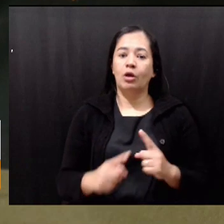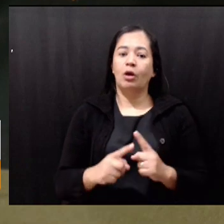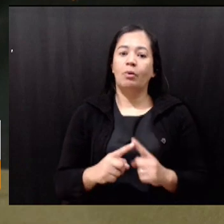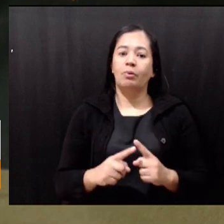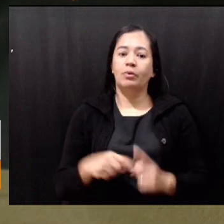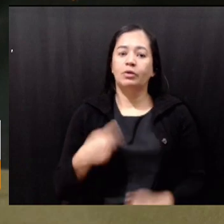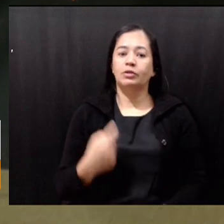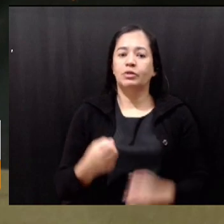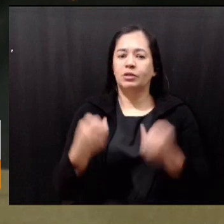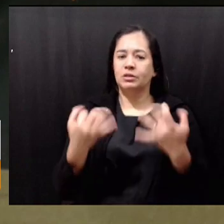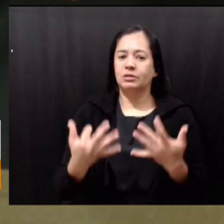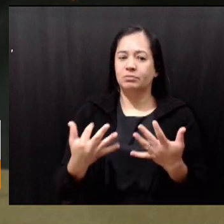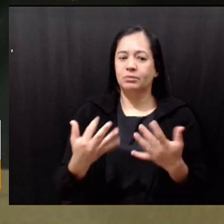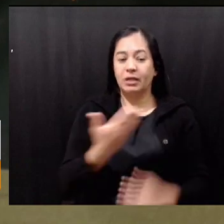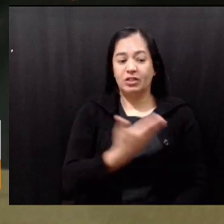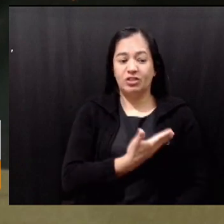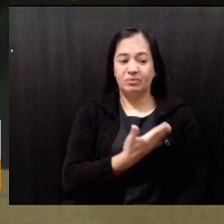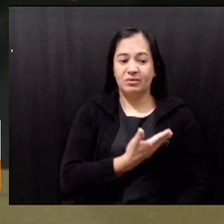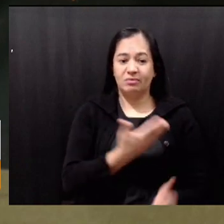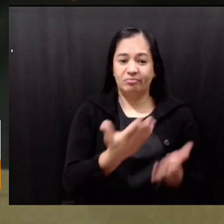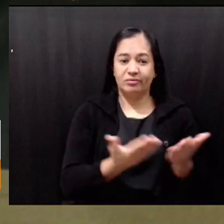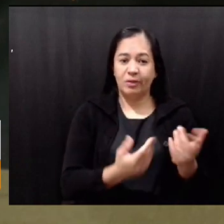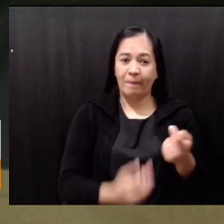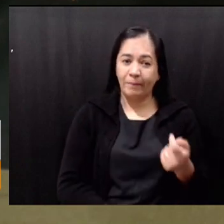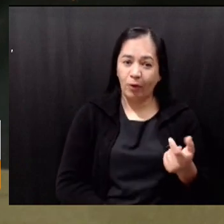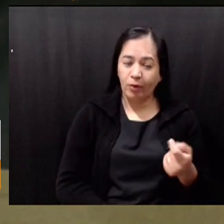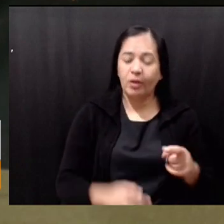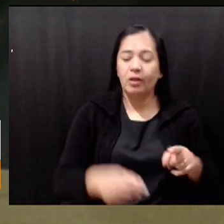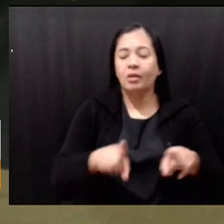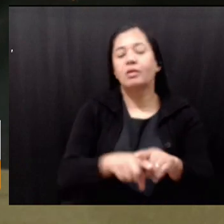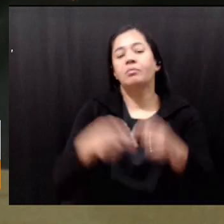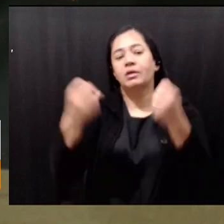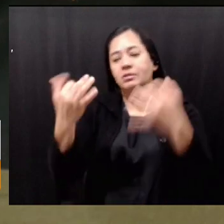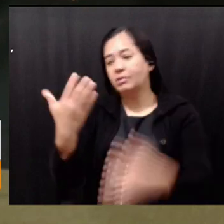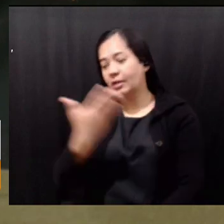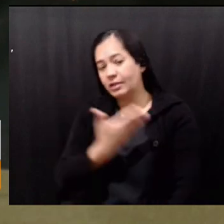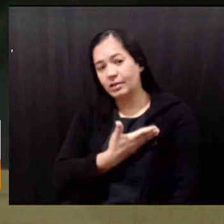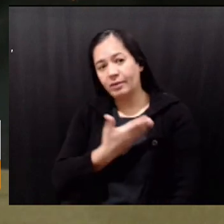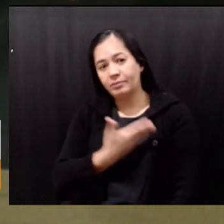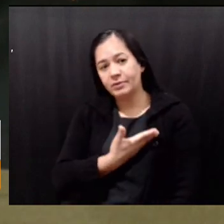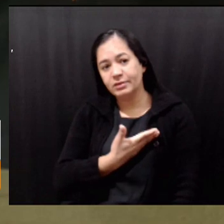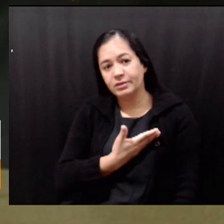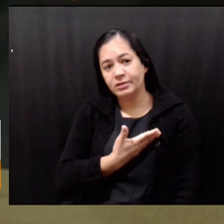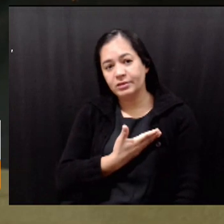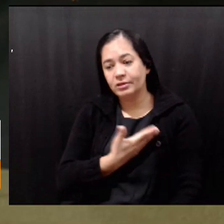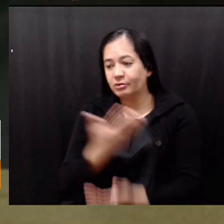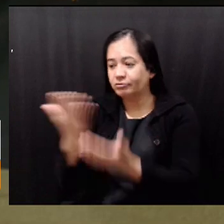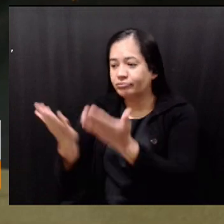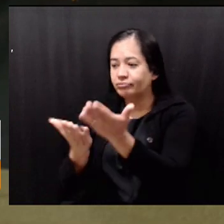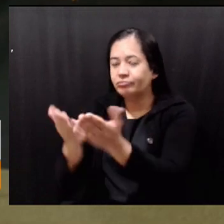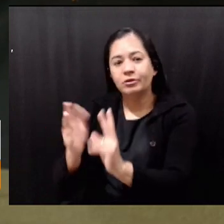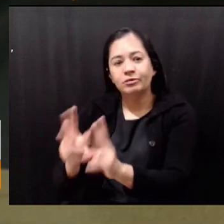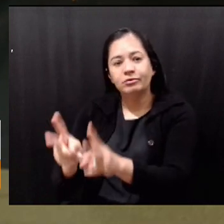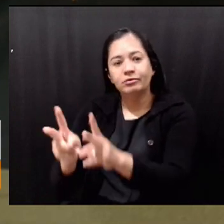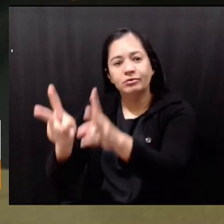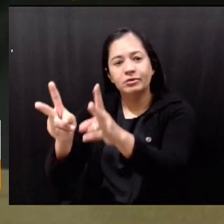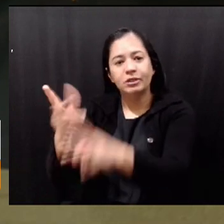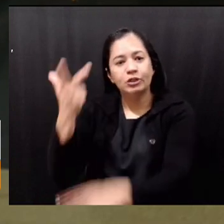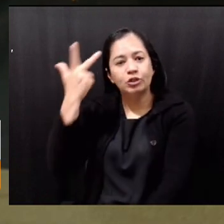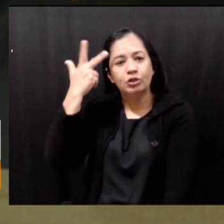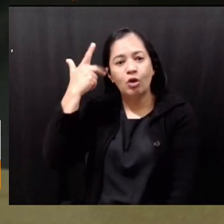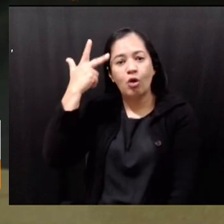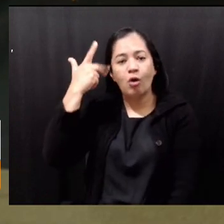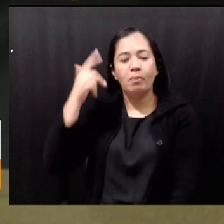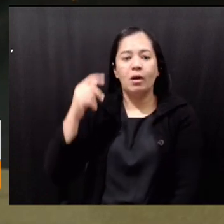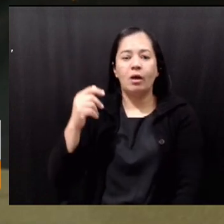manutenção, a gente fala da importância também da amizade, que tenha uma manutenção normal, não